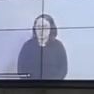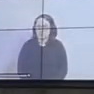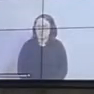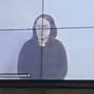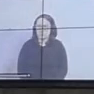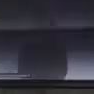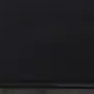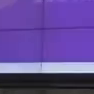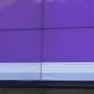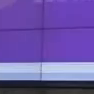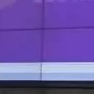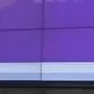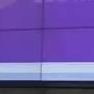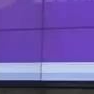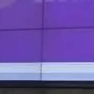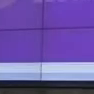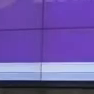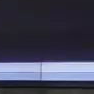Boa noite.